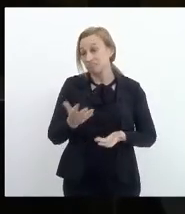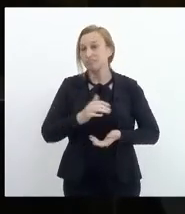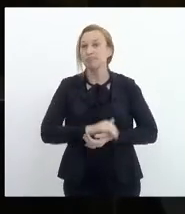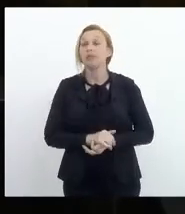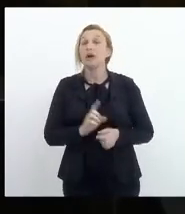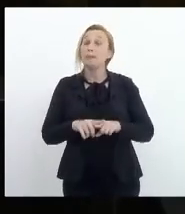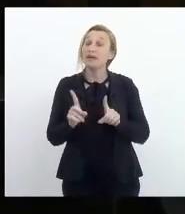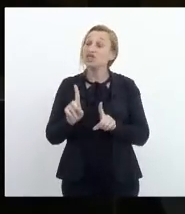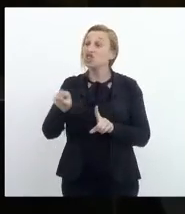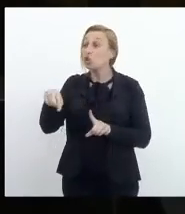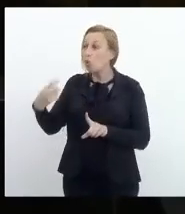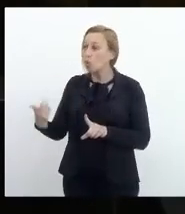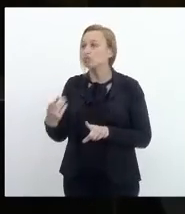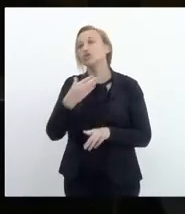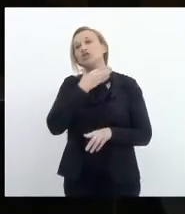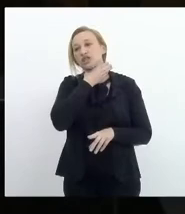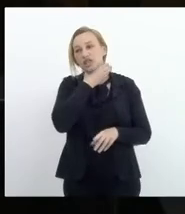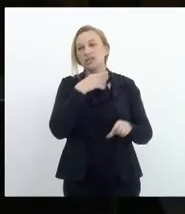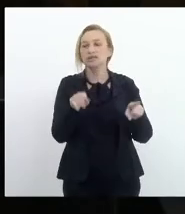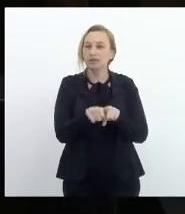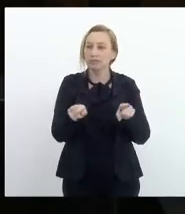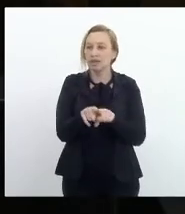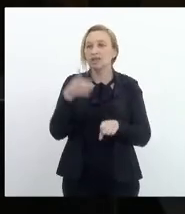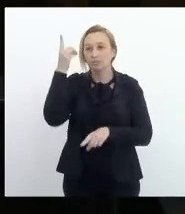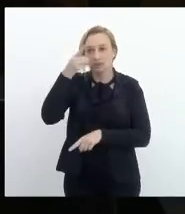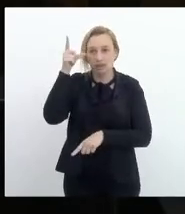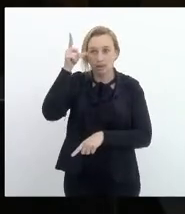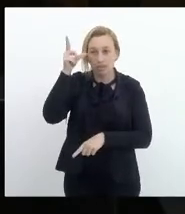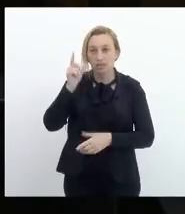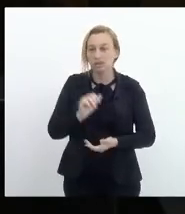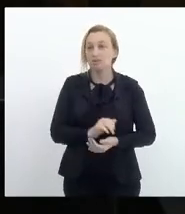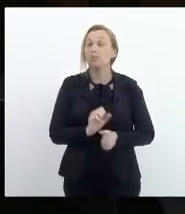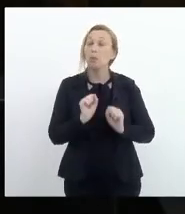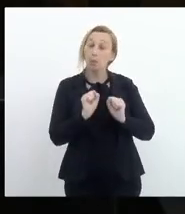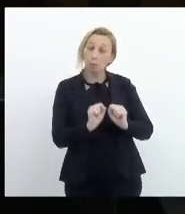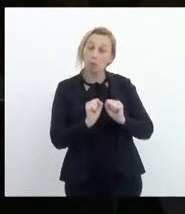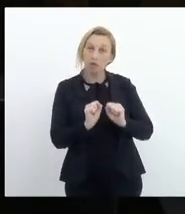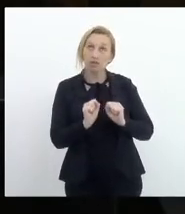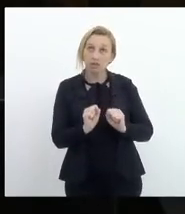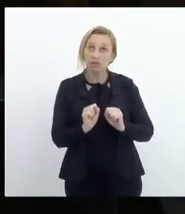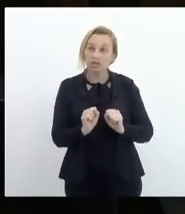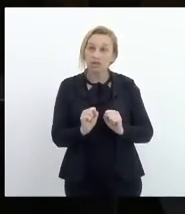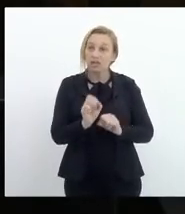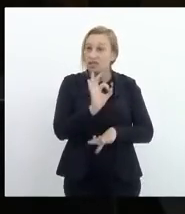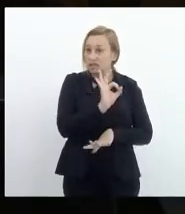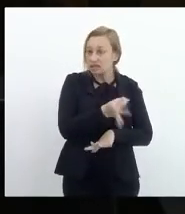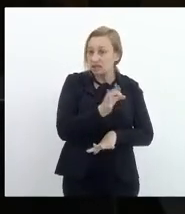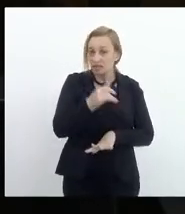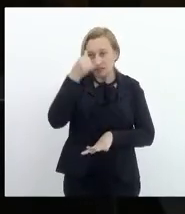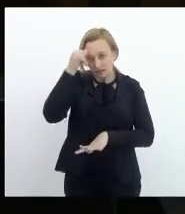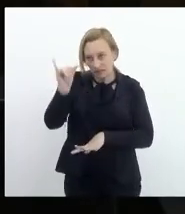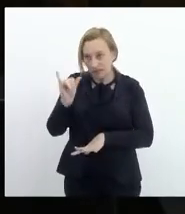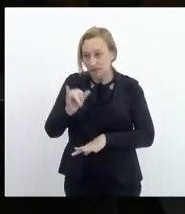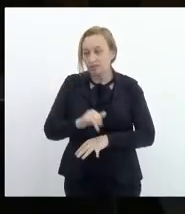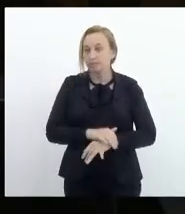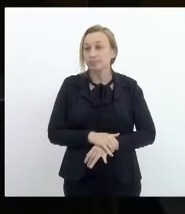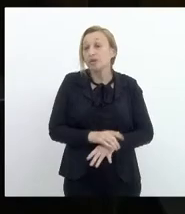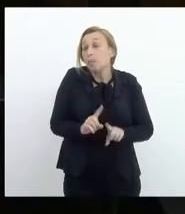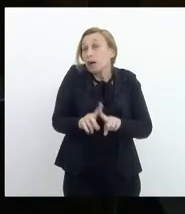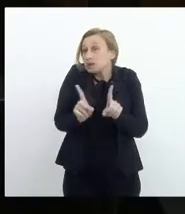mas tem outras crises deputada Lucinha que poderiam ser facilmente evitadas